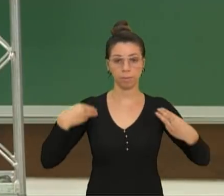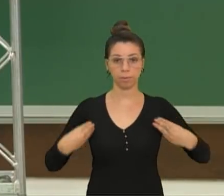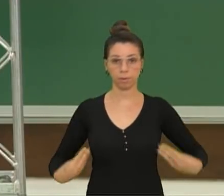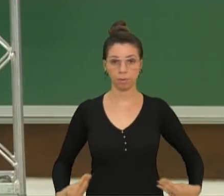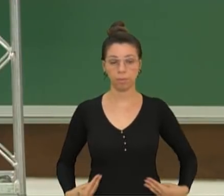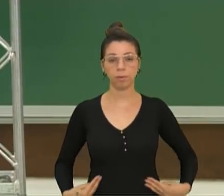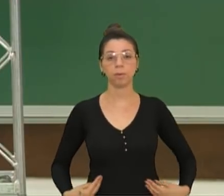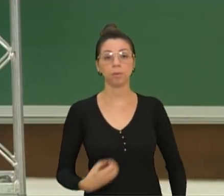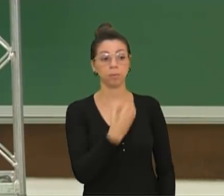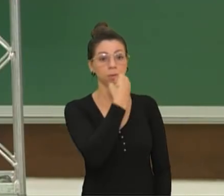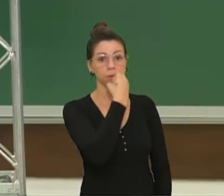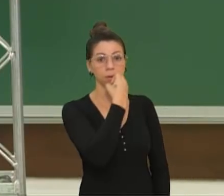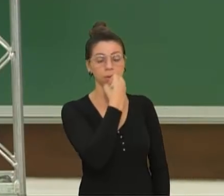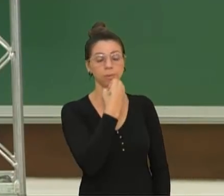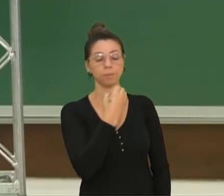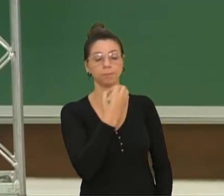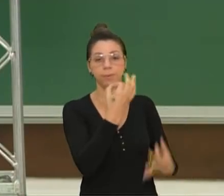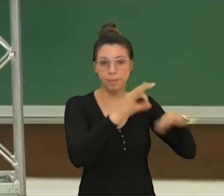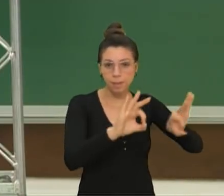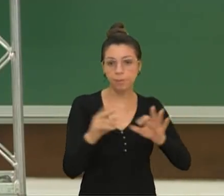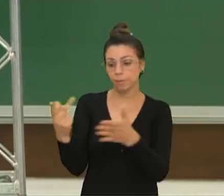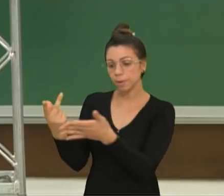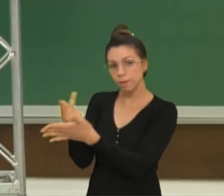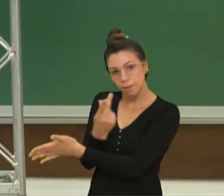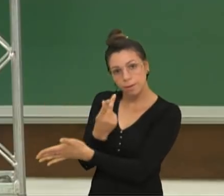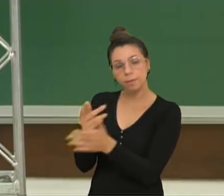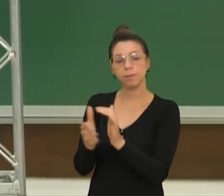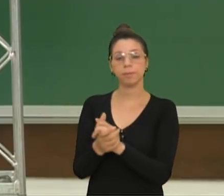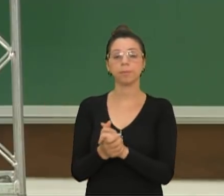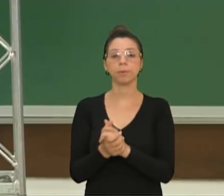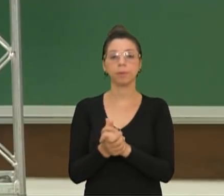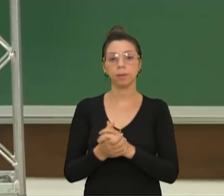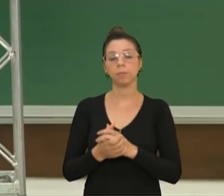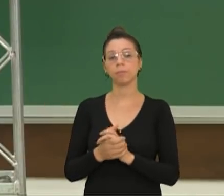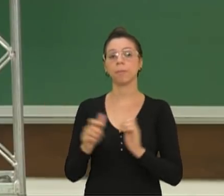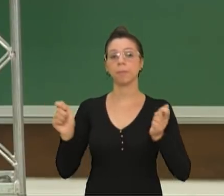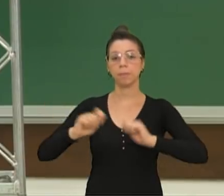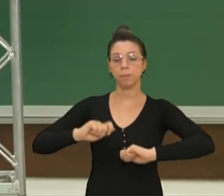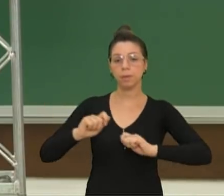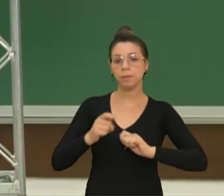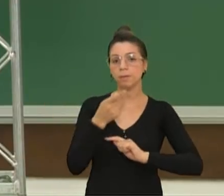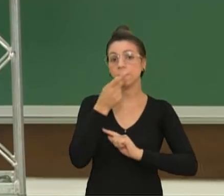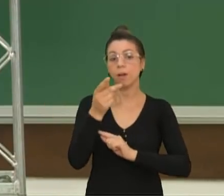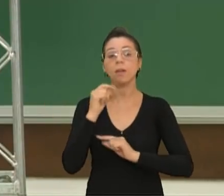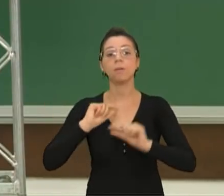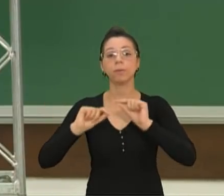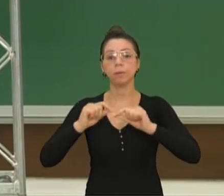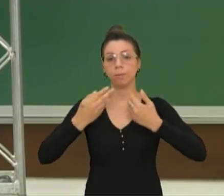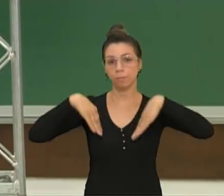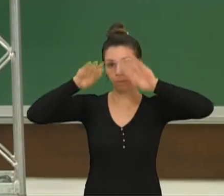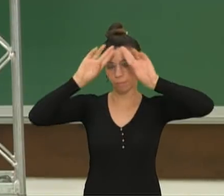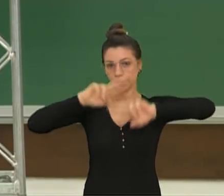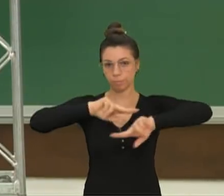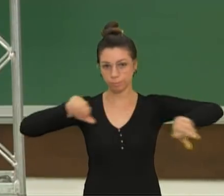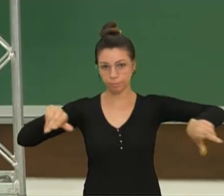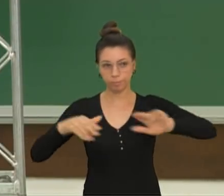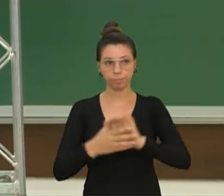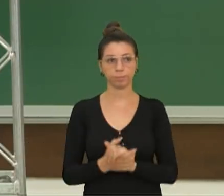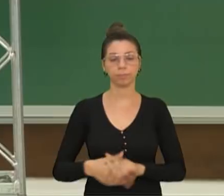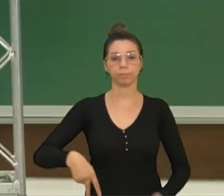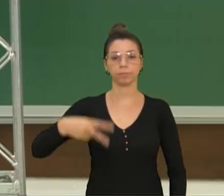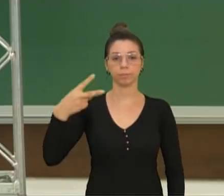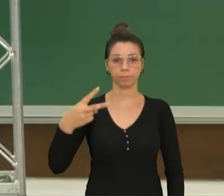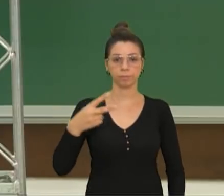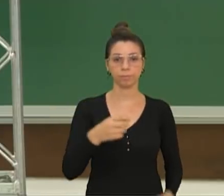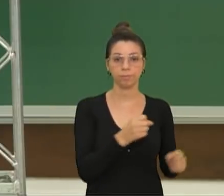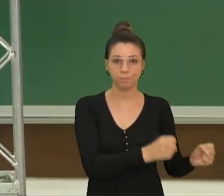certo e errado, que cada indivíduo deve prestar a seu orixá? Terceira questão. A Umbanda, diferente